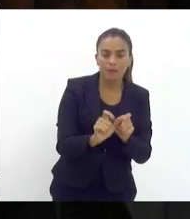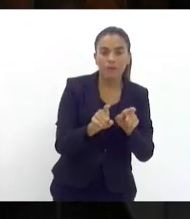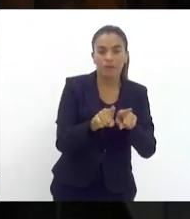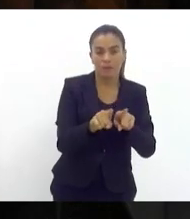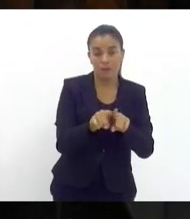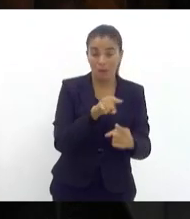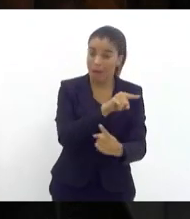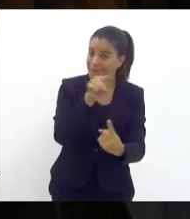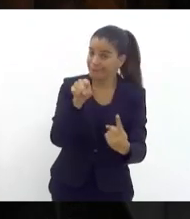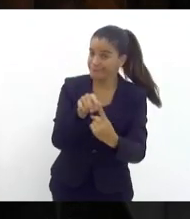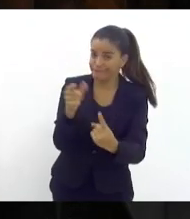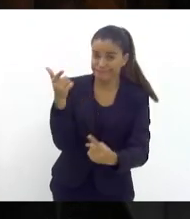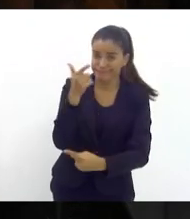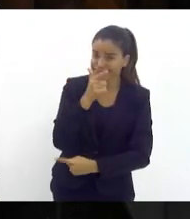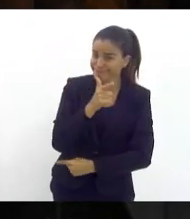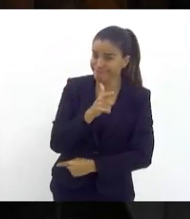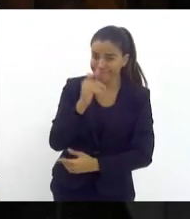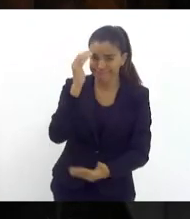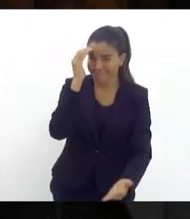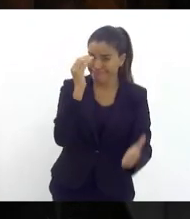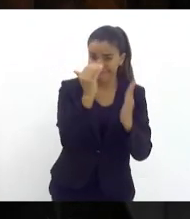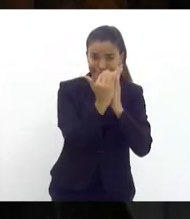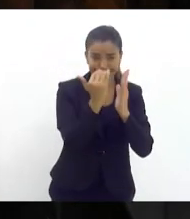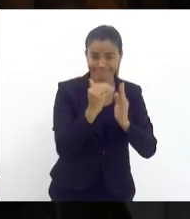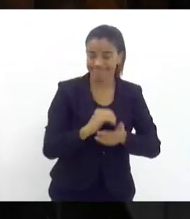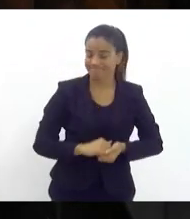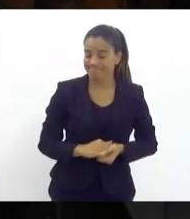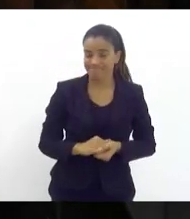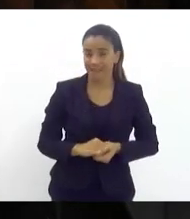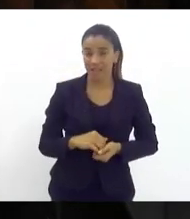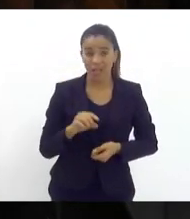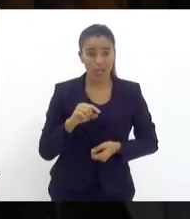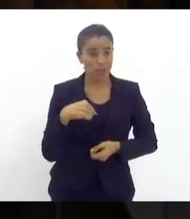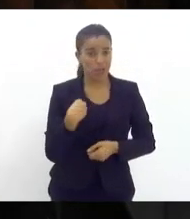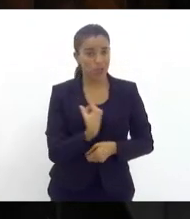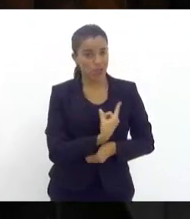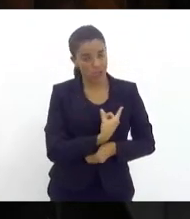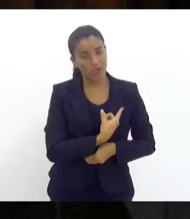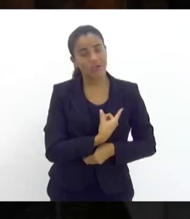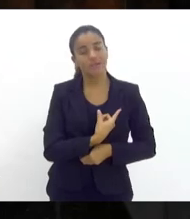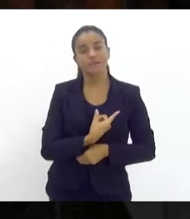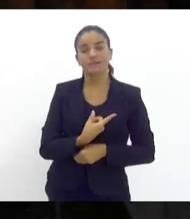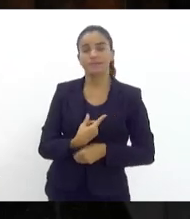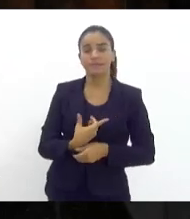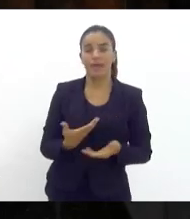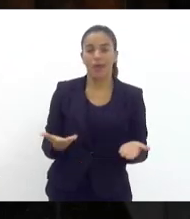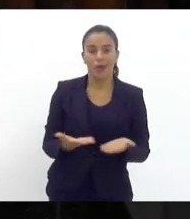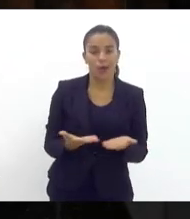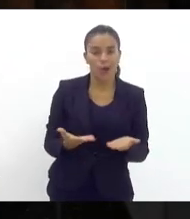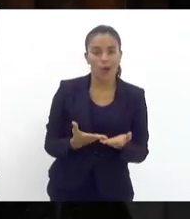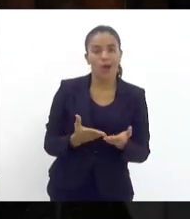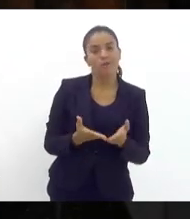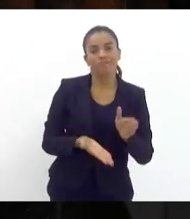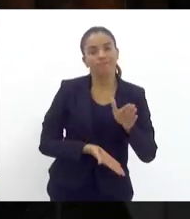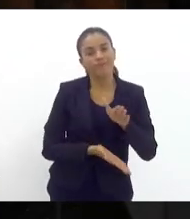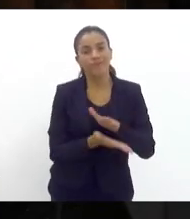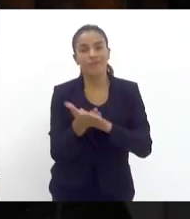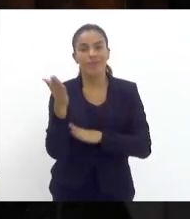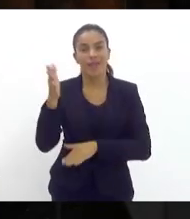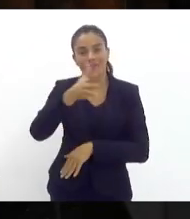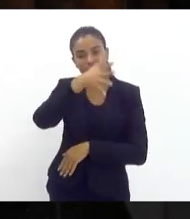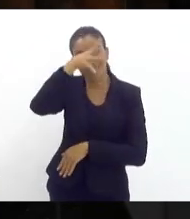não são cumpridas ativar aqui para nossa região Amazônica